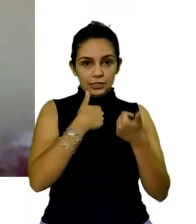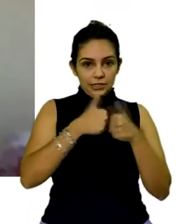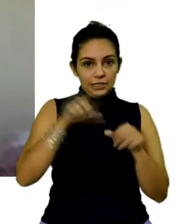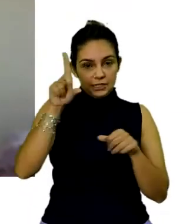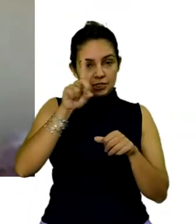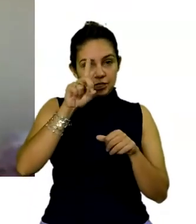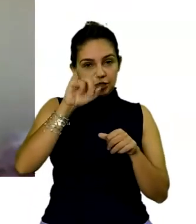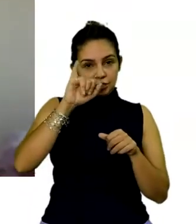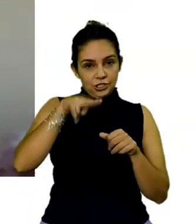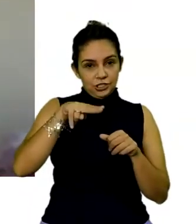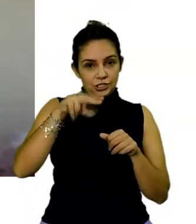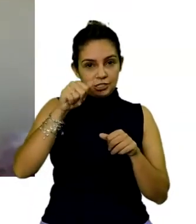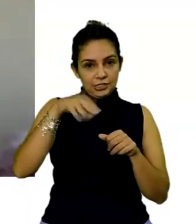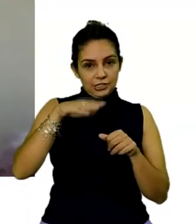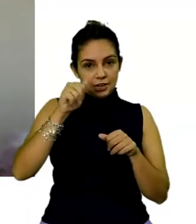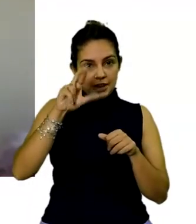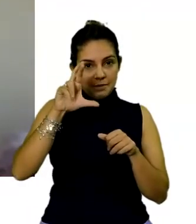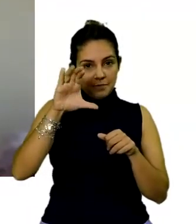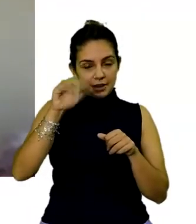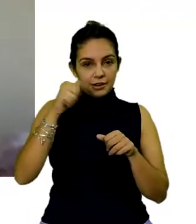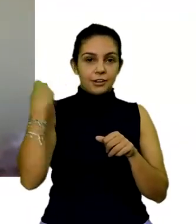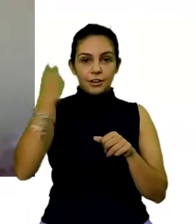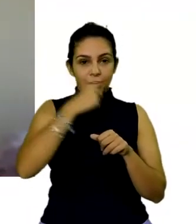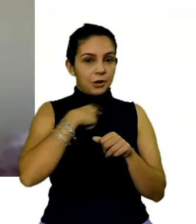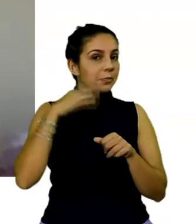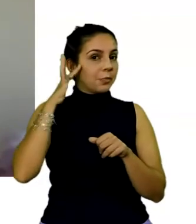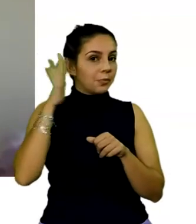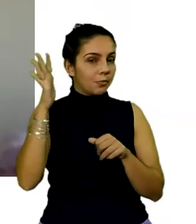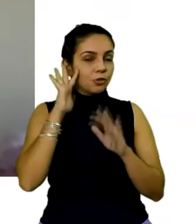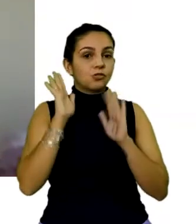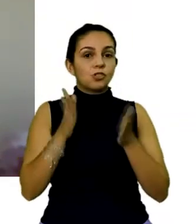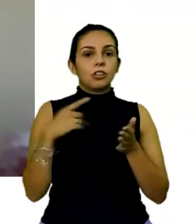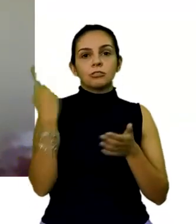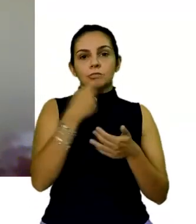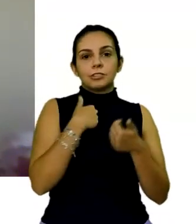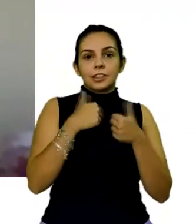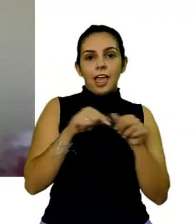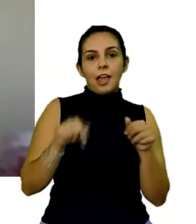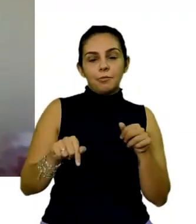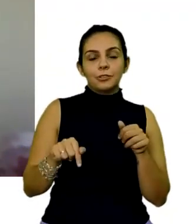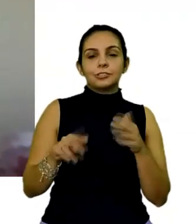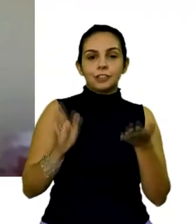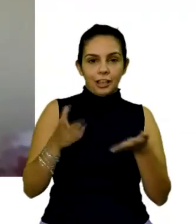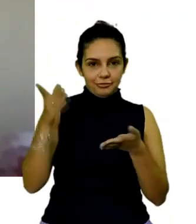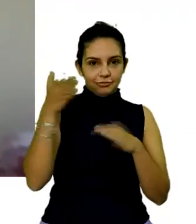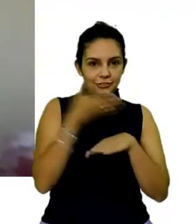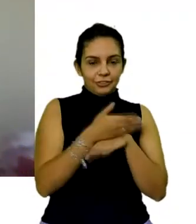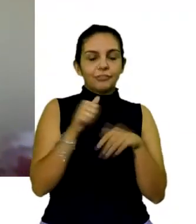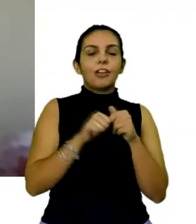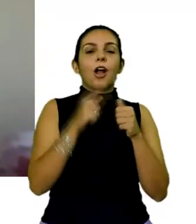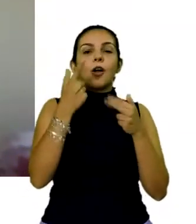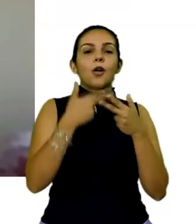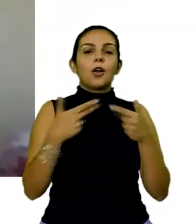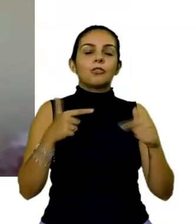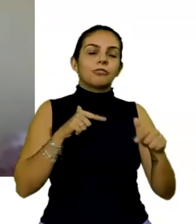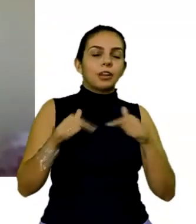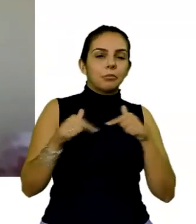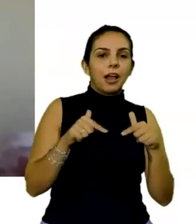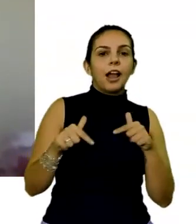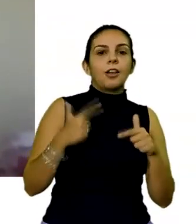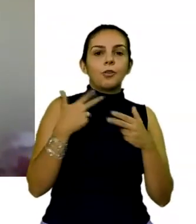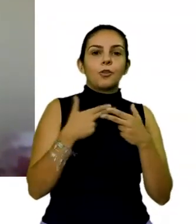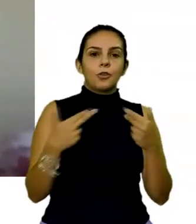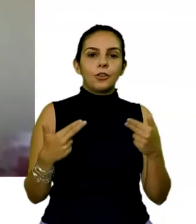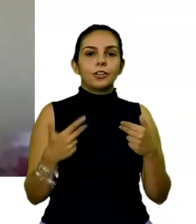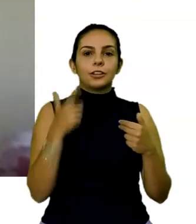na Dinamarca, a gente pensou, já que estamos aqui, quem sabe a gente faz algum trabalho,